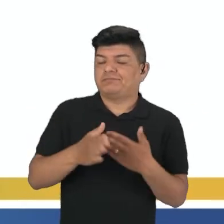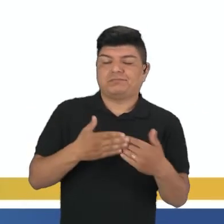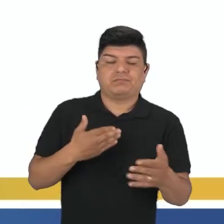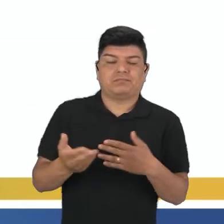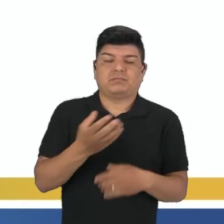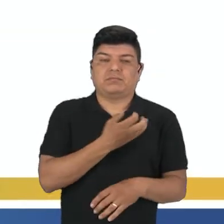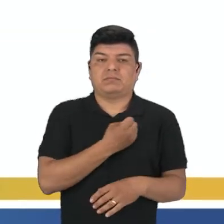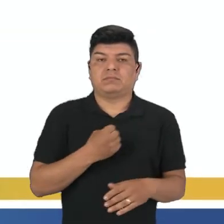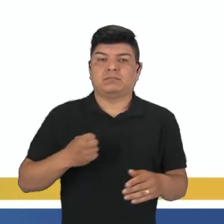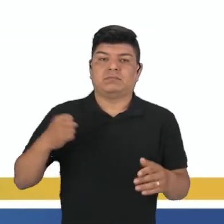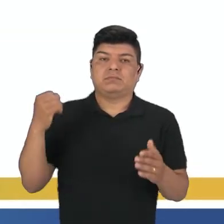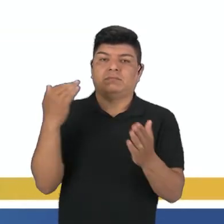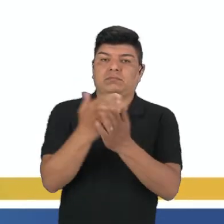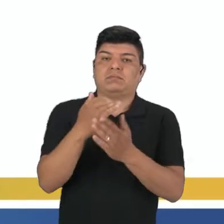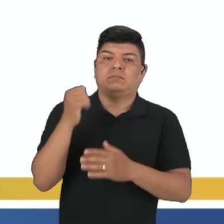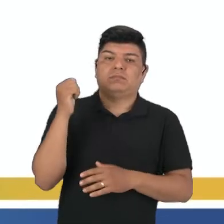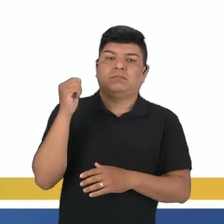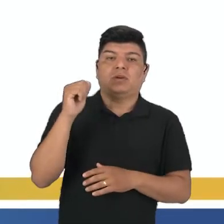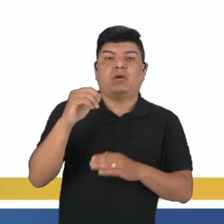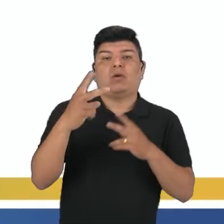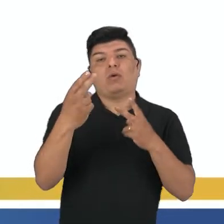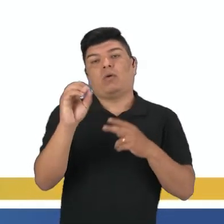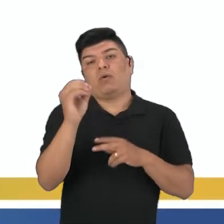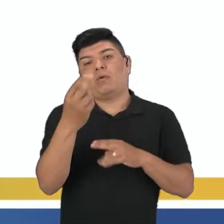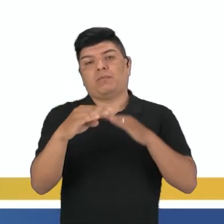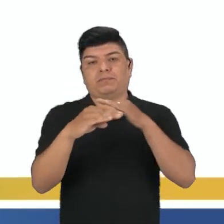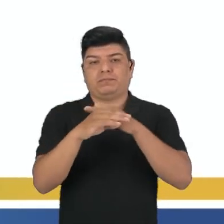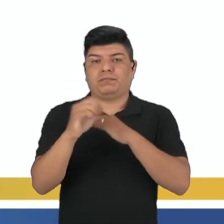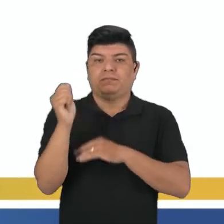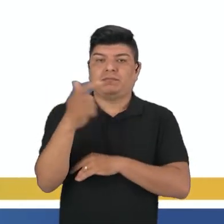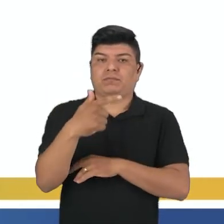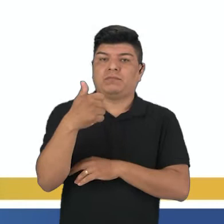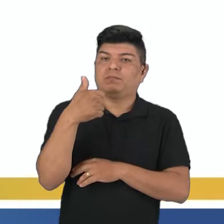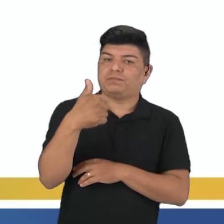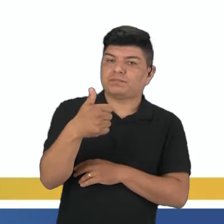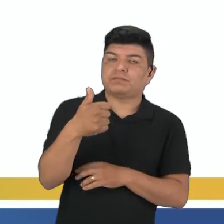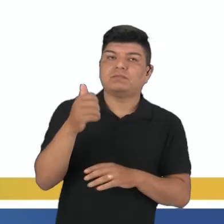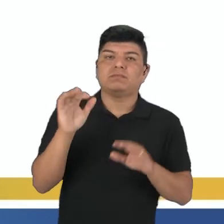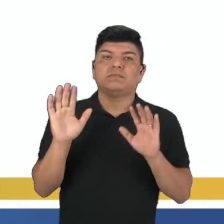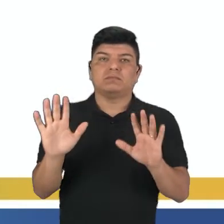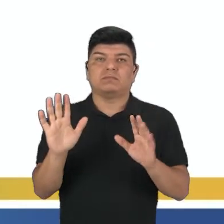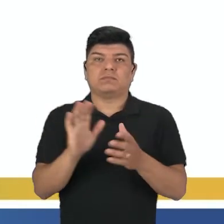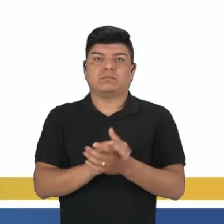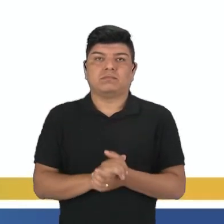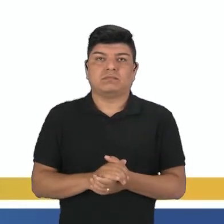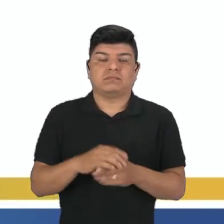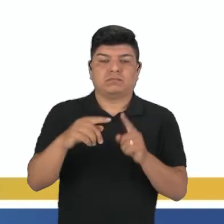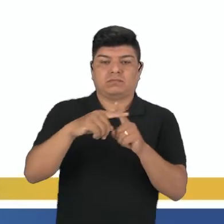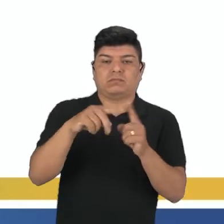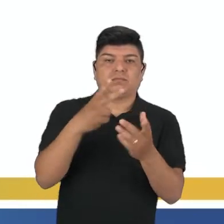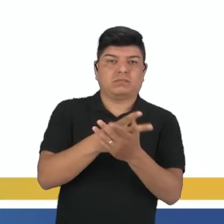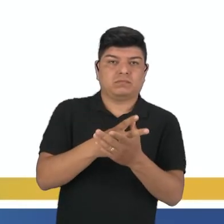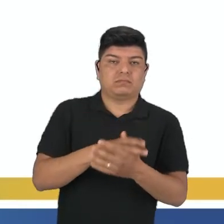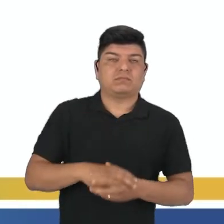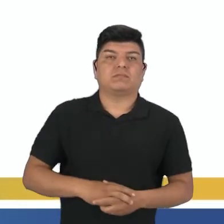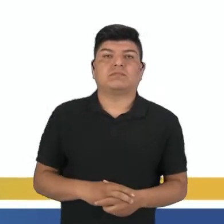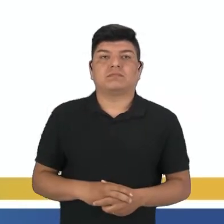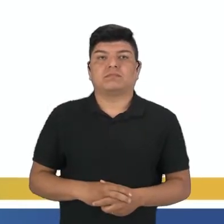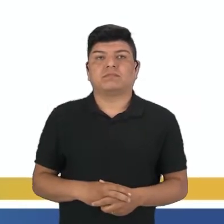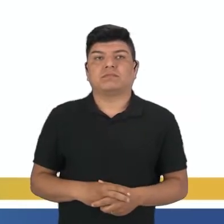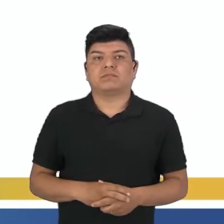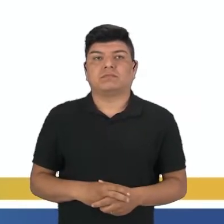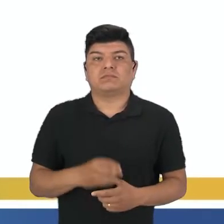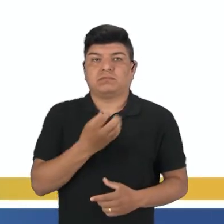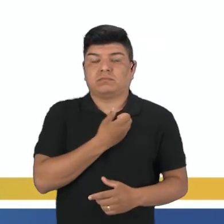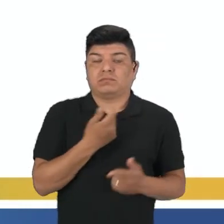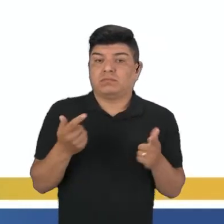número maior ou igual que 1. Então, o expoente da base 10, nesses casos, será positivo.